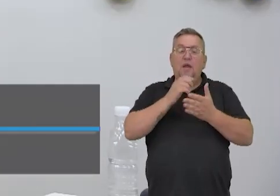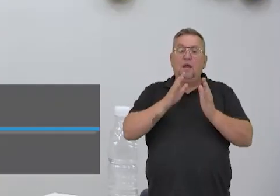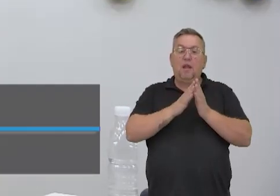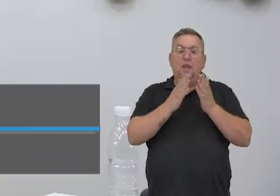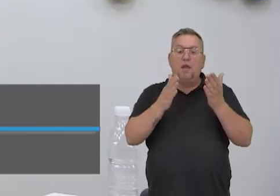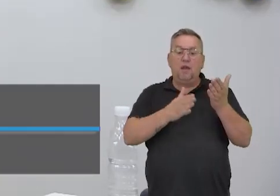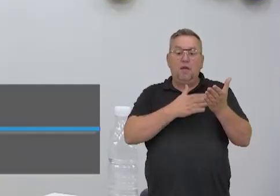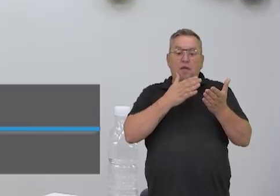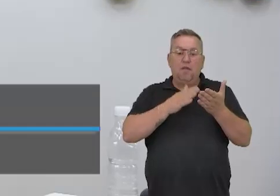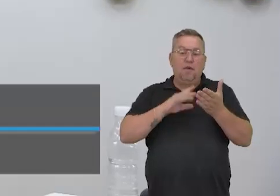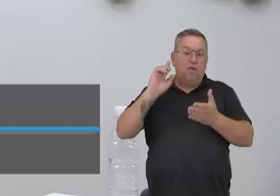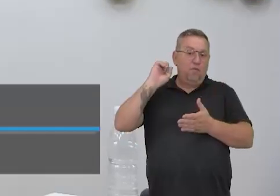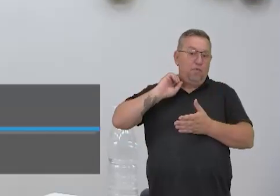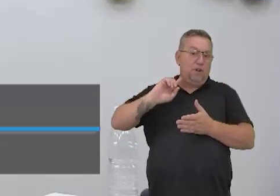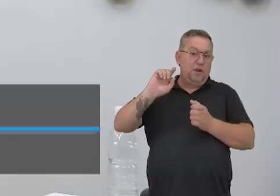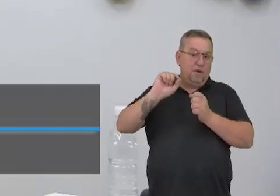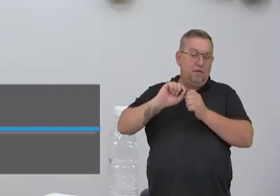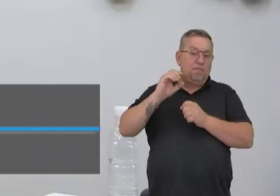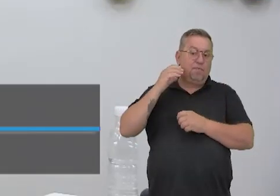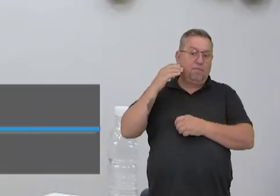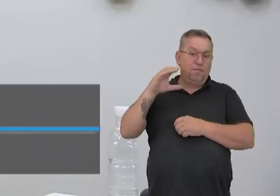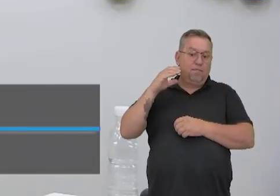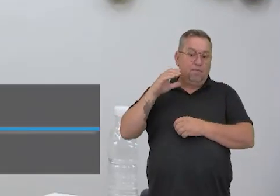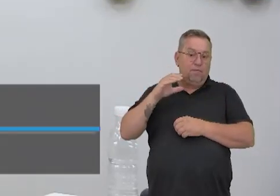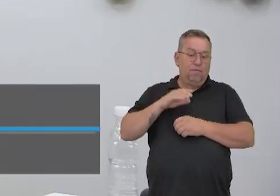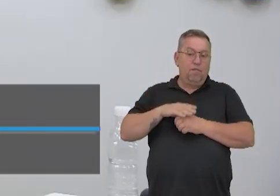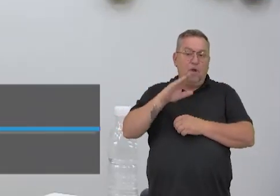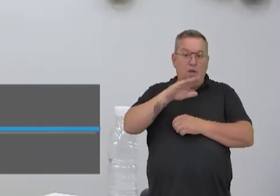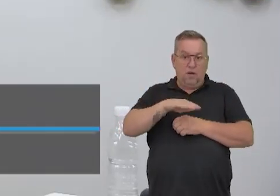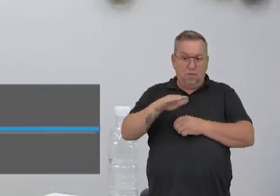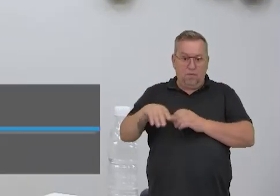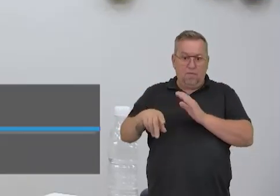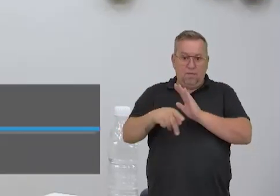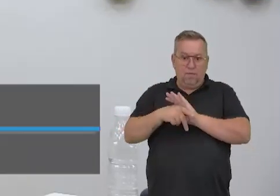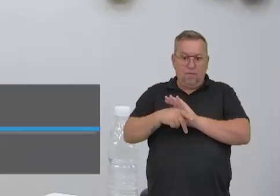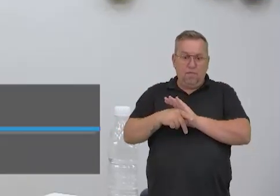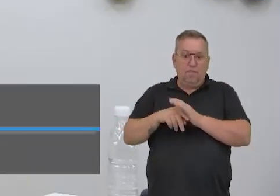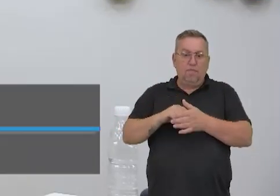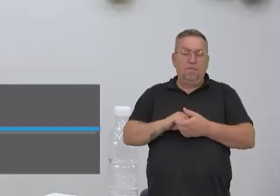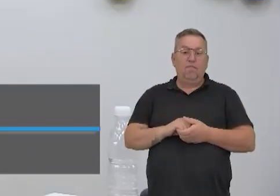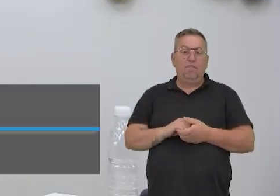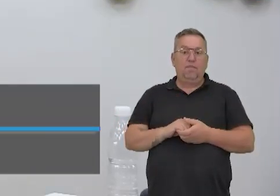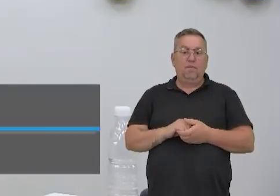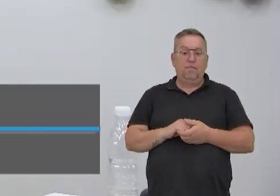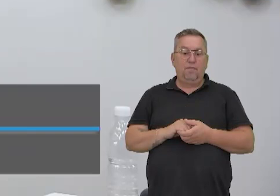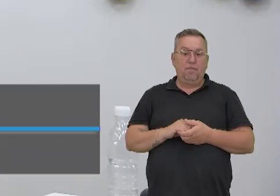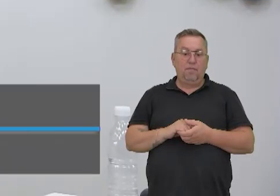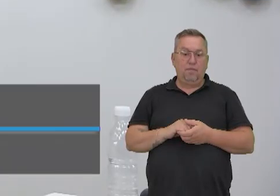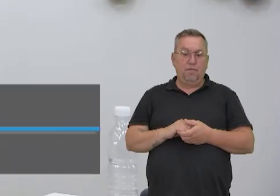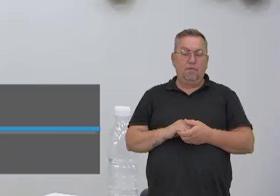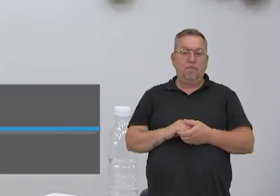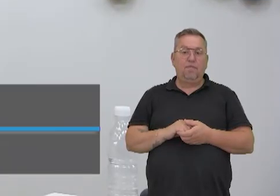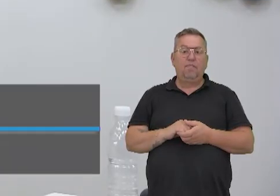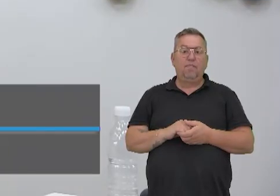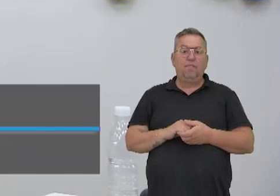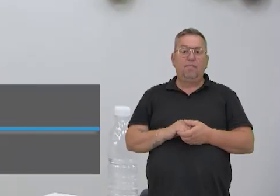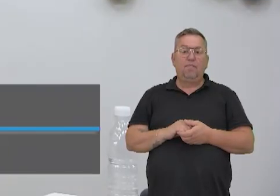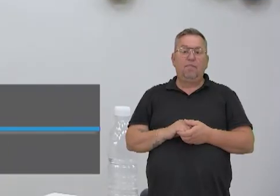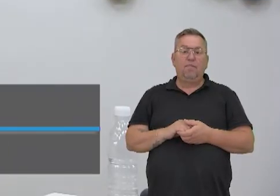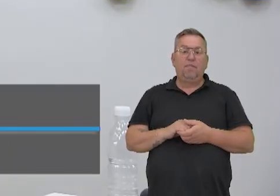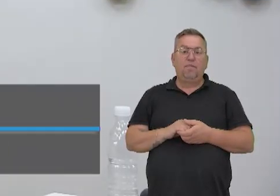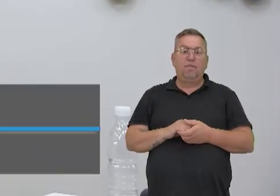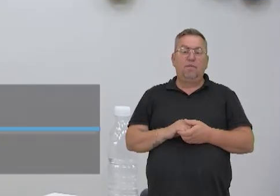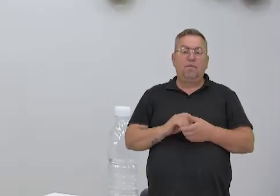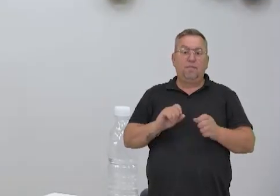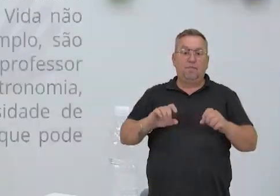revista Minas Faz Ciência, edição infantil, ok? Só jogar lá, Minas Faz Ciência, que já aparece para vocês, ok?